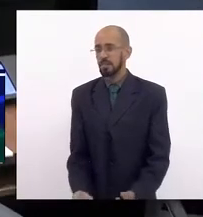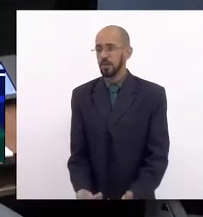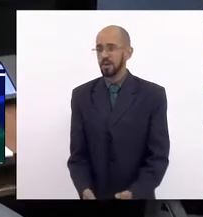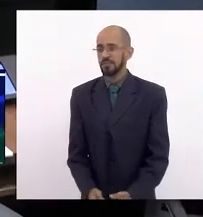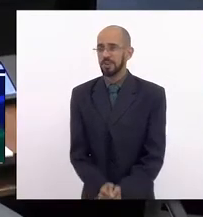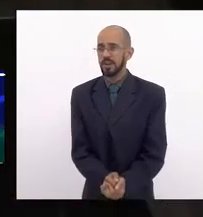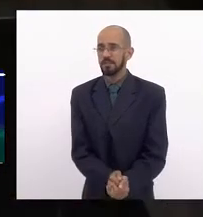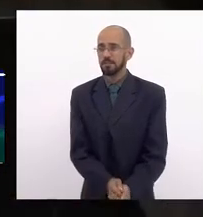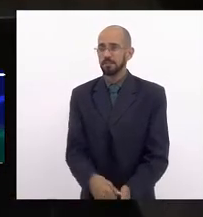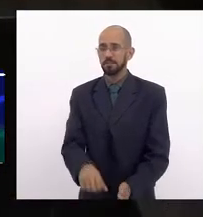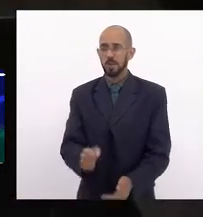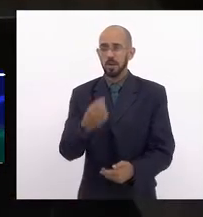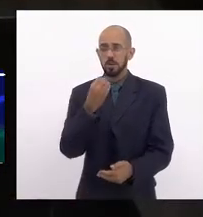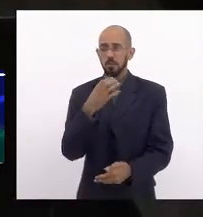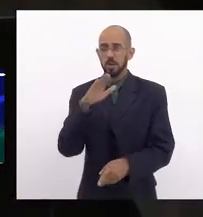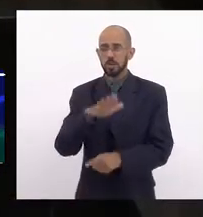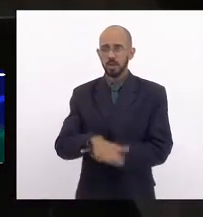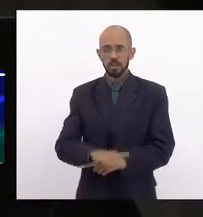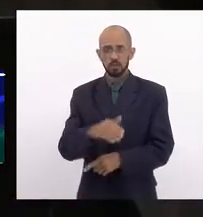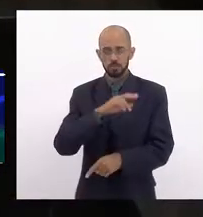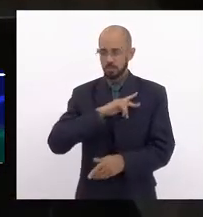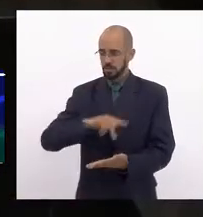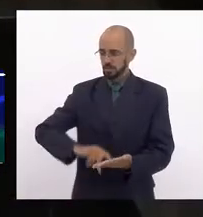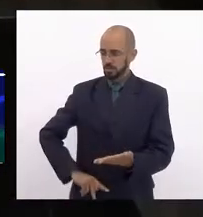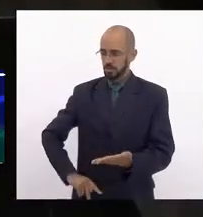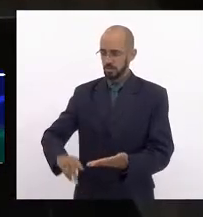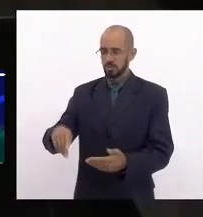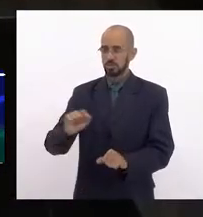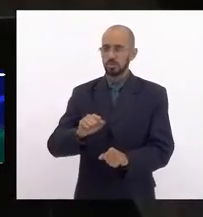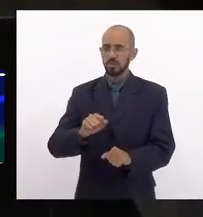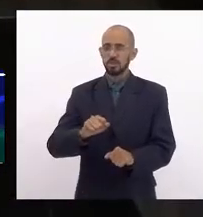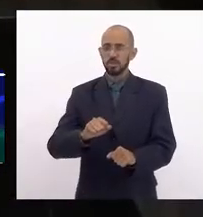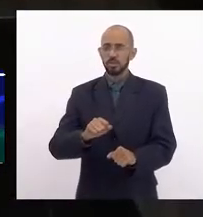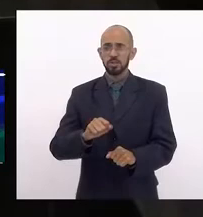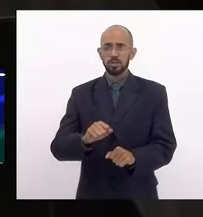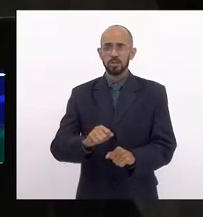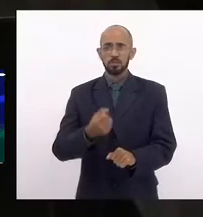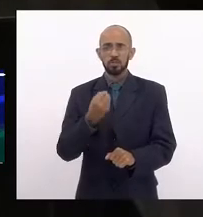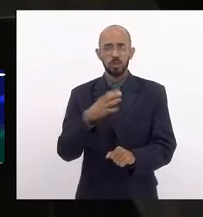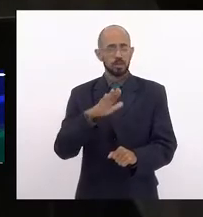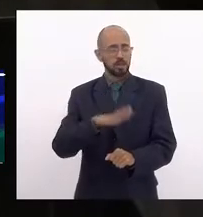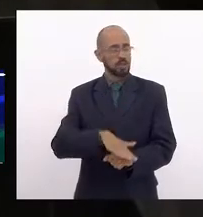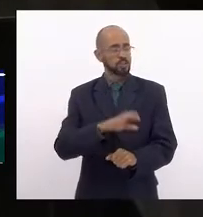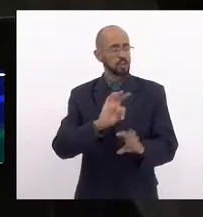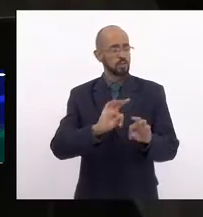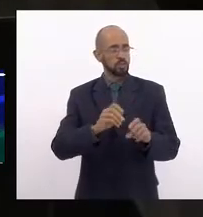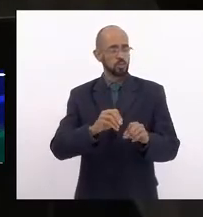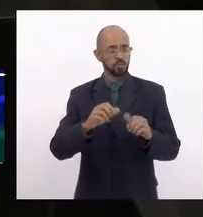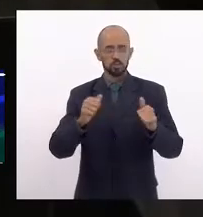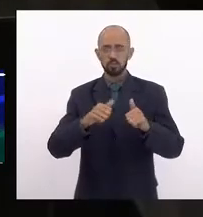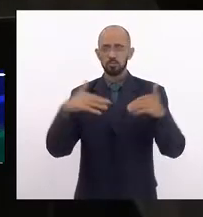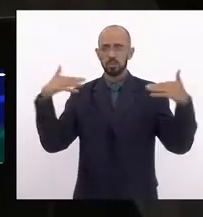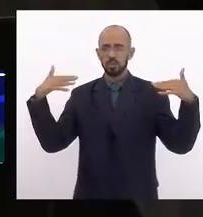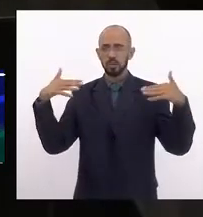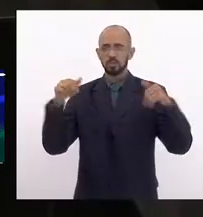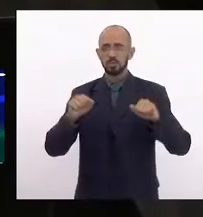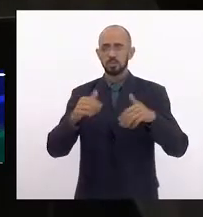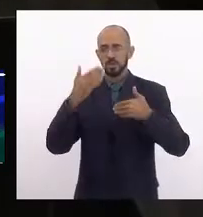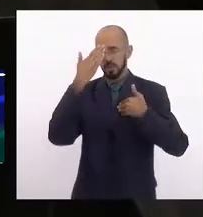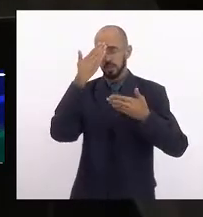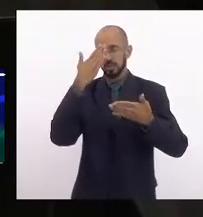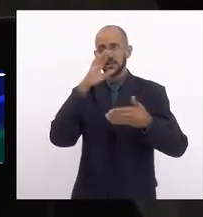boa tarde Presidente Boa tarde deputados e deputadas todos que estão aqui no plenário mas eu queria agradecer em especial